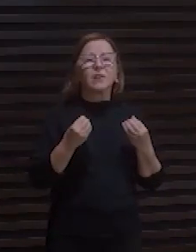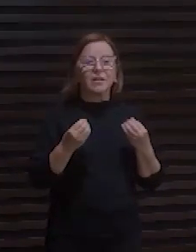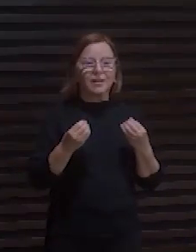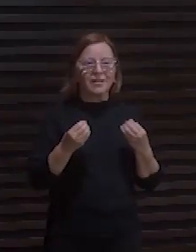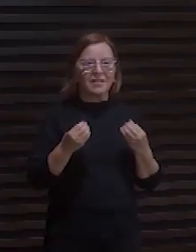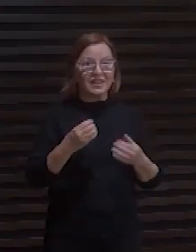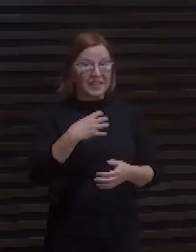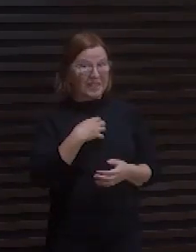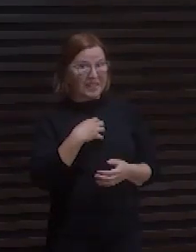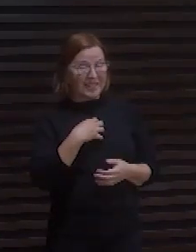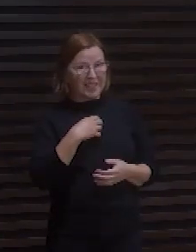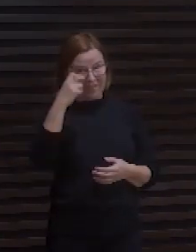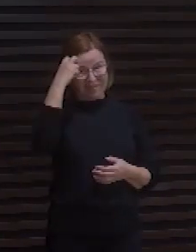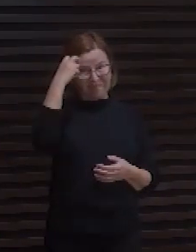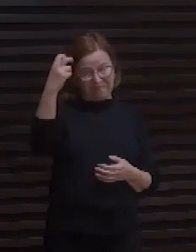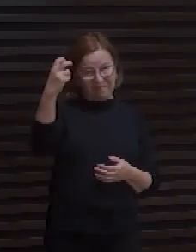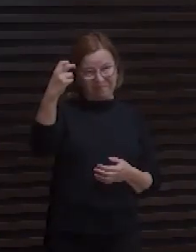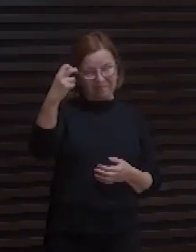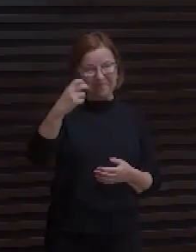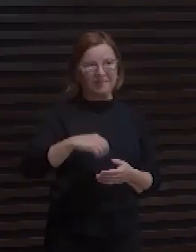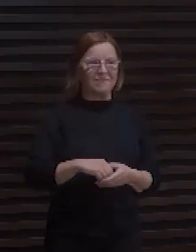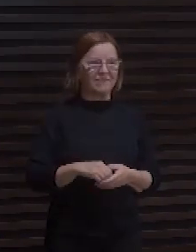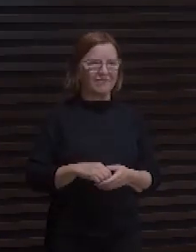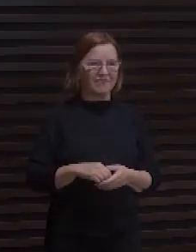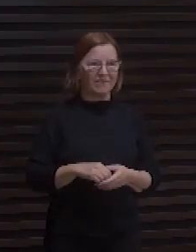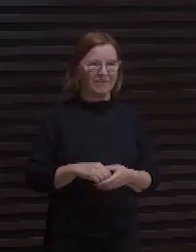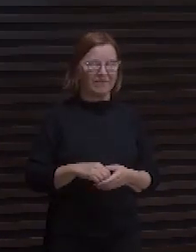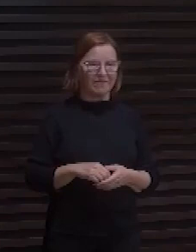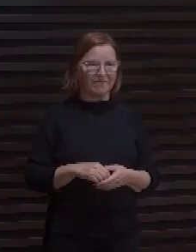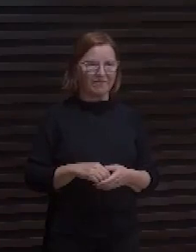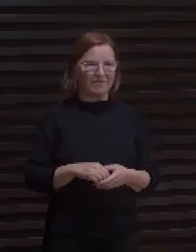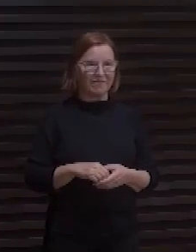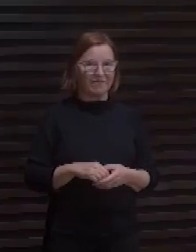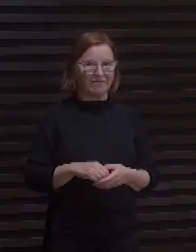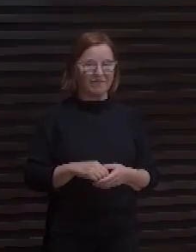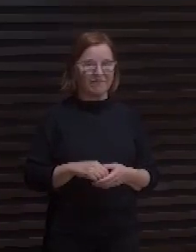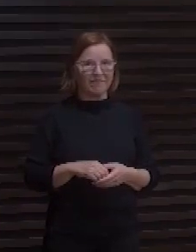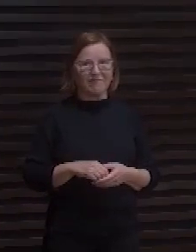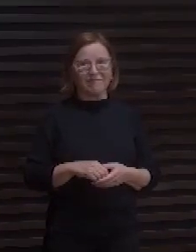forma racional. Isto é, em conformidade com a razão,